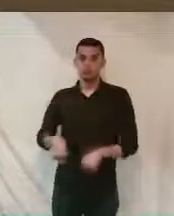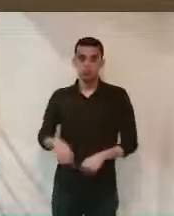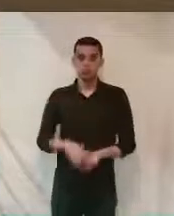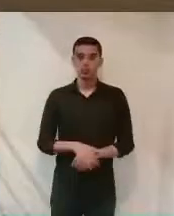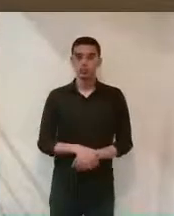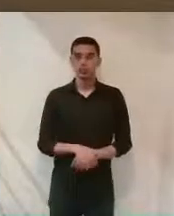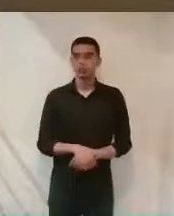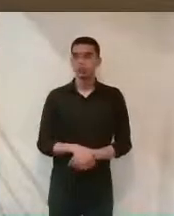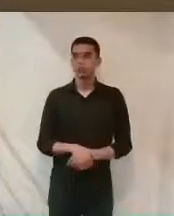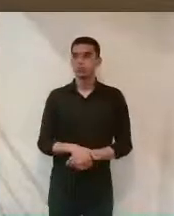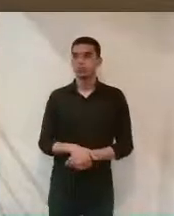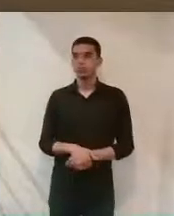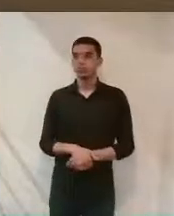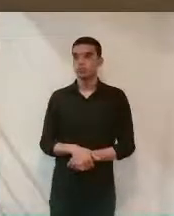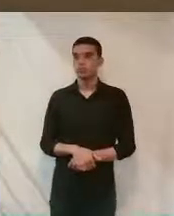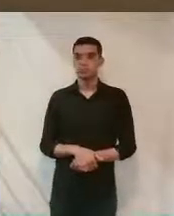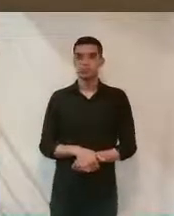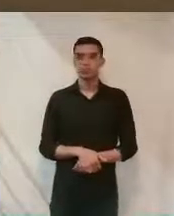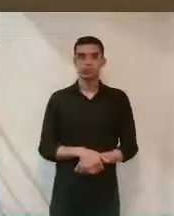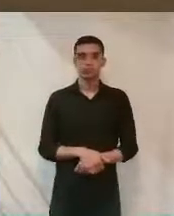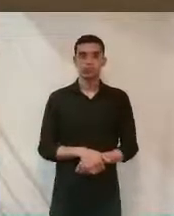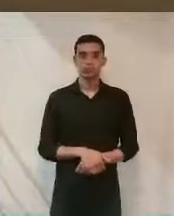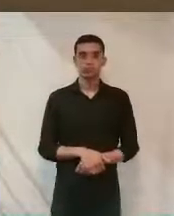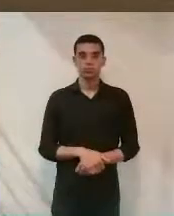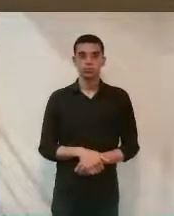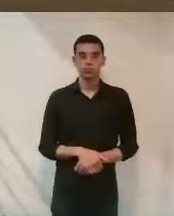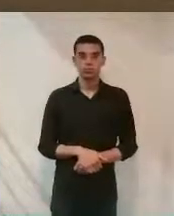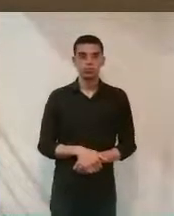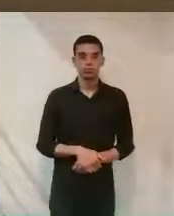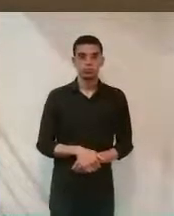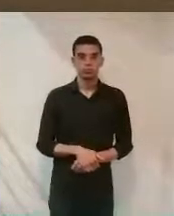BNT 5426, que é uma norma que fala